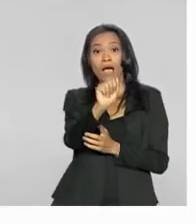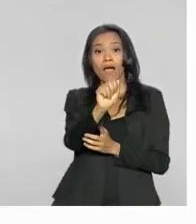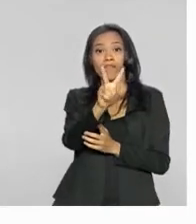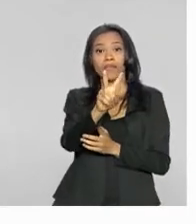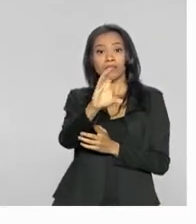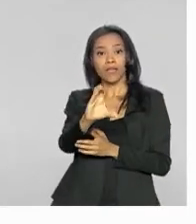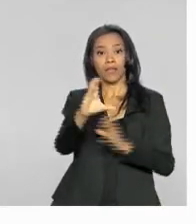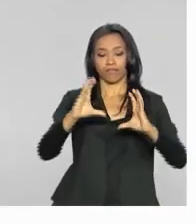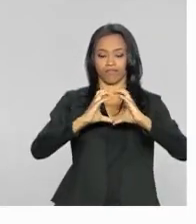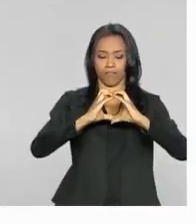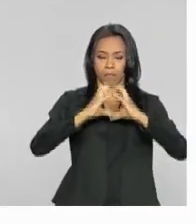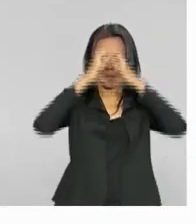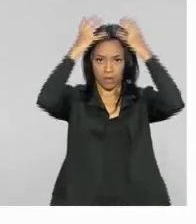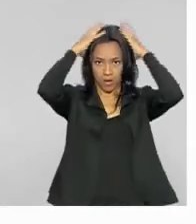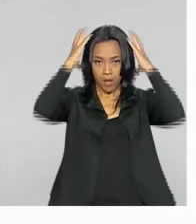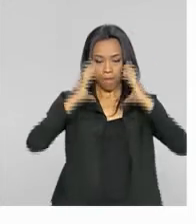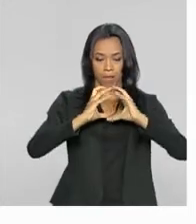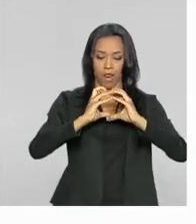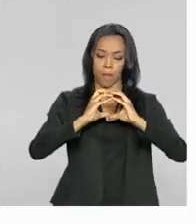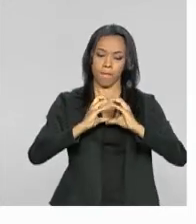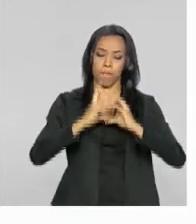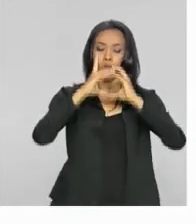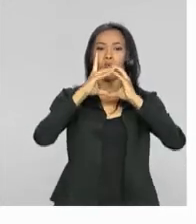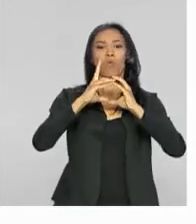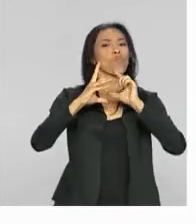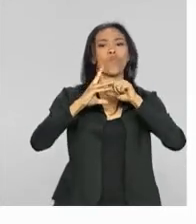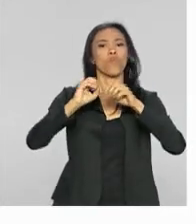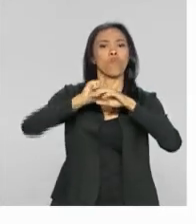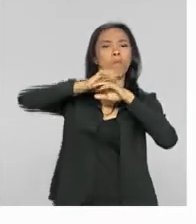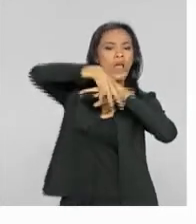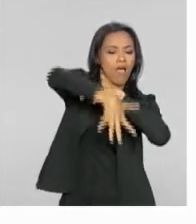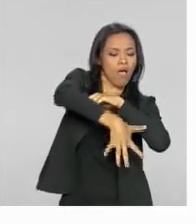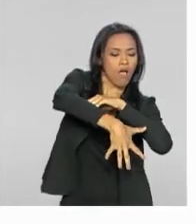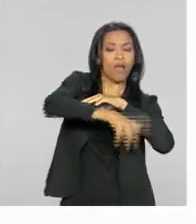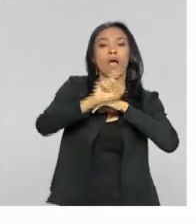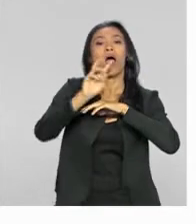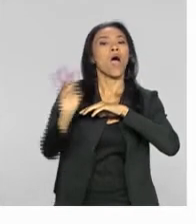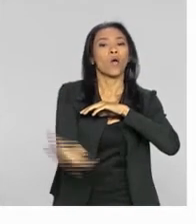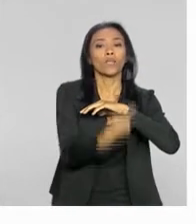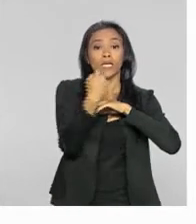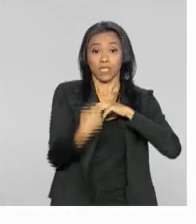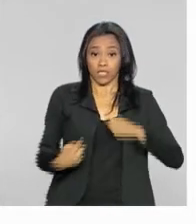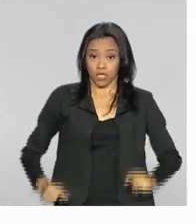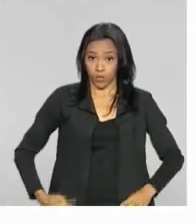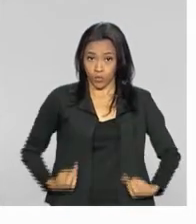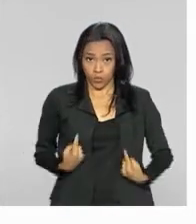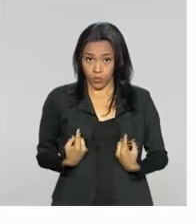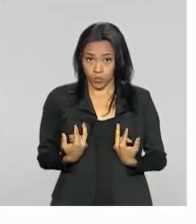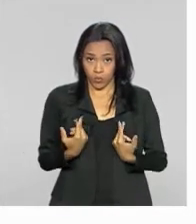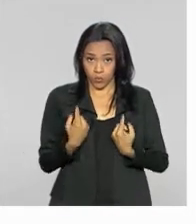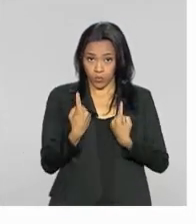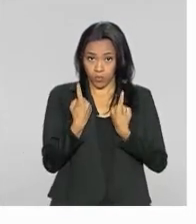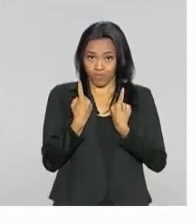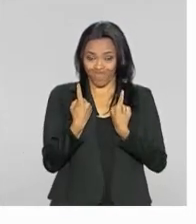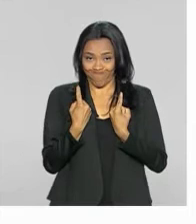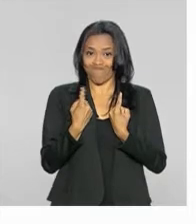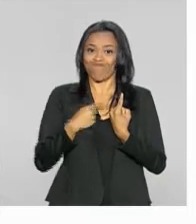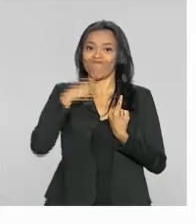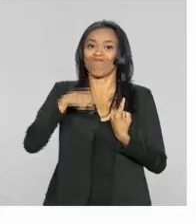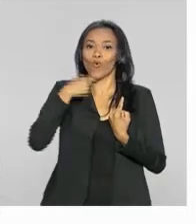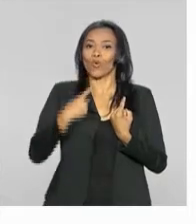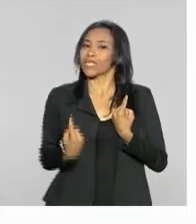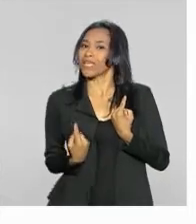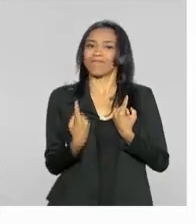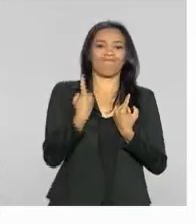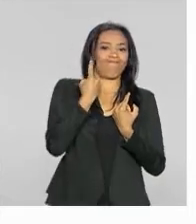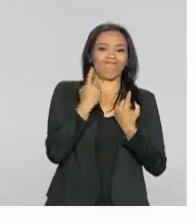ou avc mais conhecido como derrame ocorre quando o fornecimento de sangue para uma parte do cérebro é interrompido só